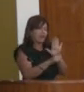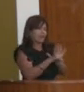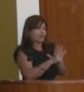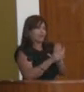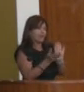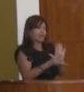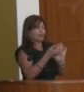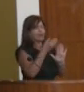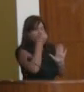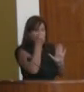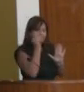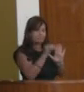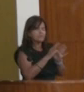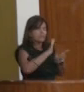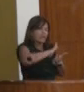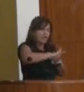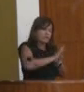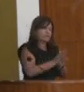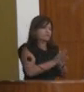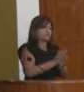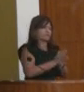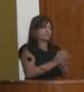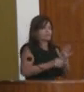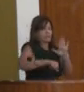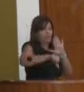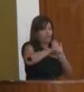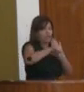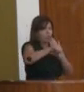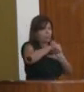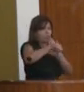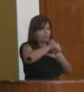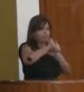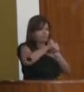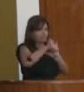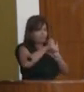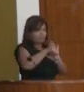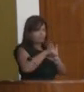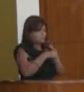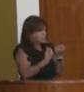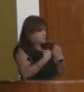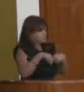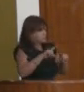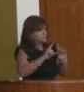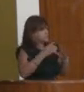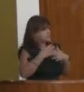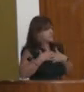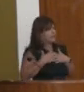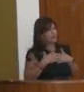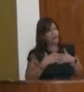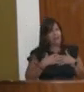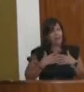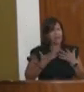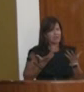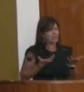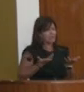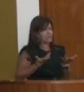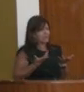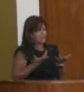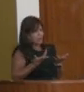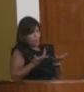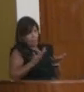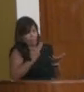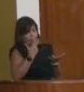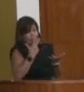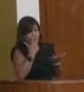agora é crime e é objetiva. Eu não preciso demonstrar que aquela pessoa tinha intenção de